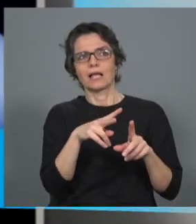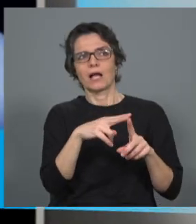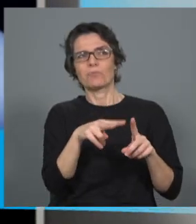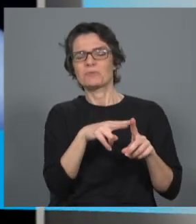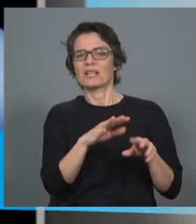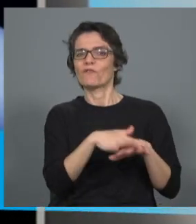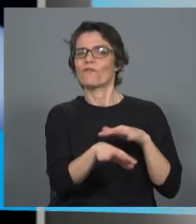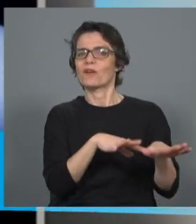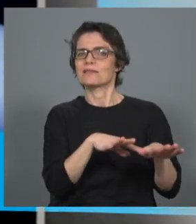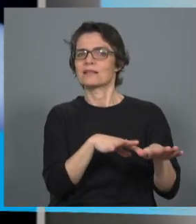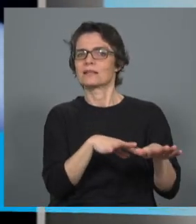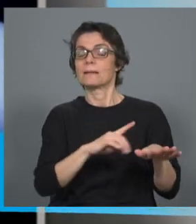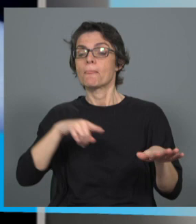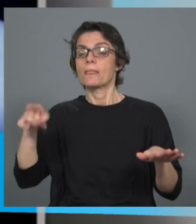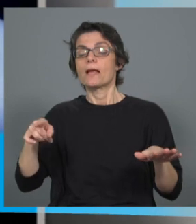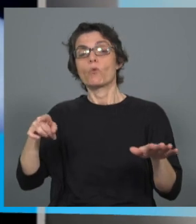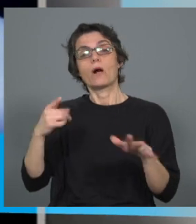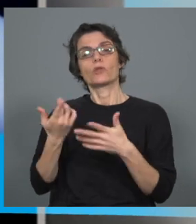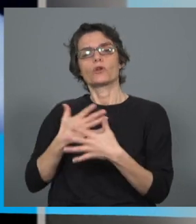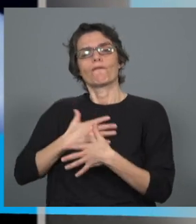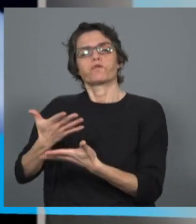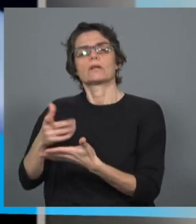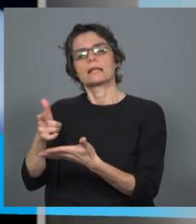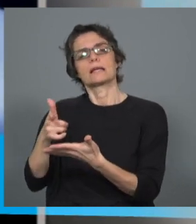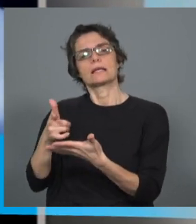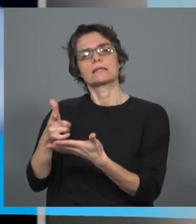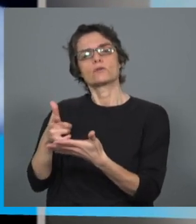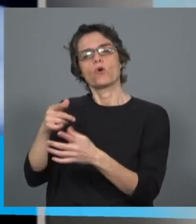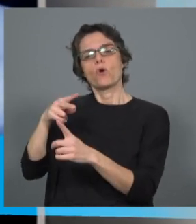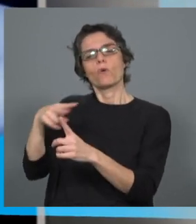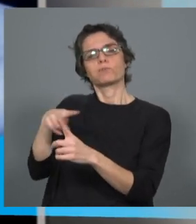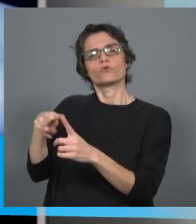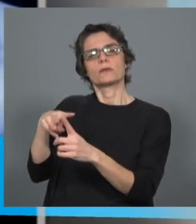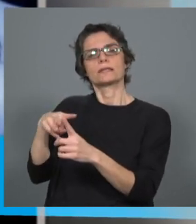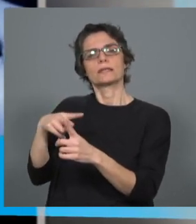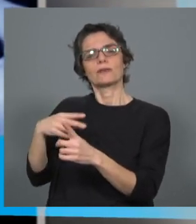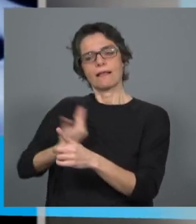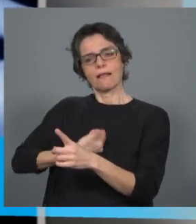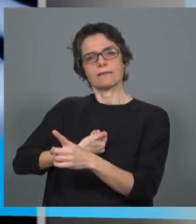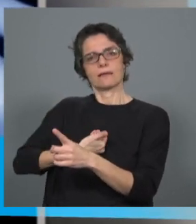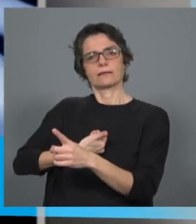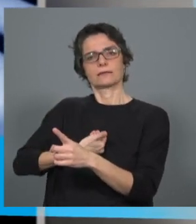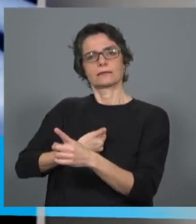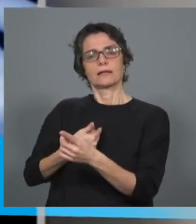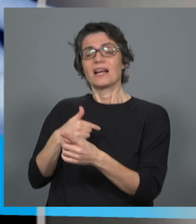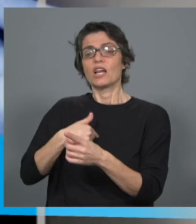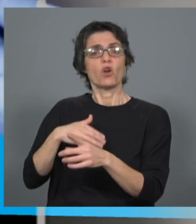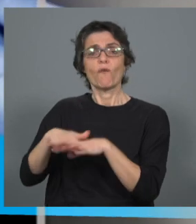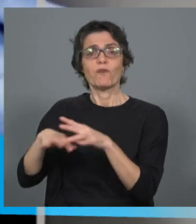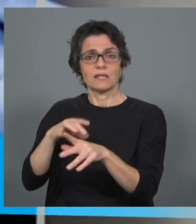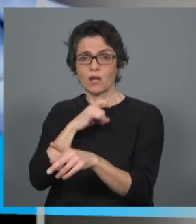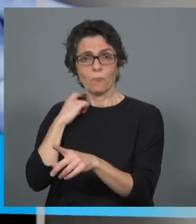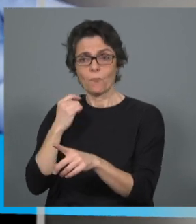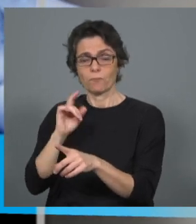vocação é sempre numa lógica do ser. Eu não faço coisas de padre ou de diácono, eu sou diácono, se Deus quiser, hei de ser